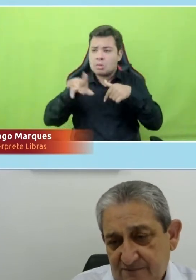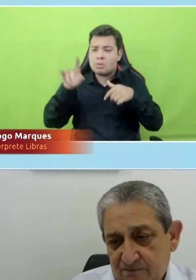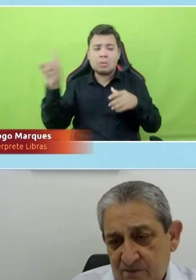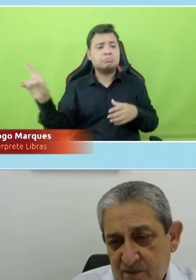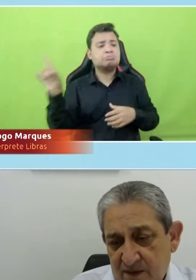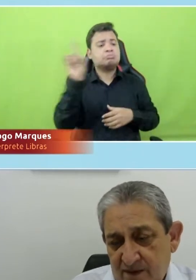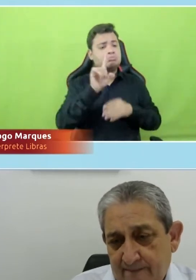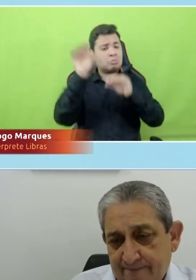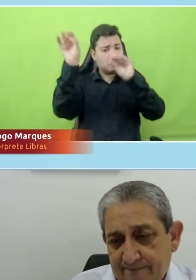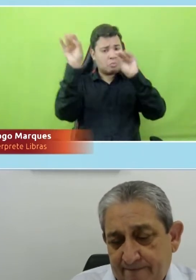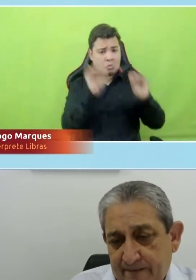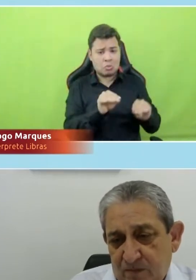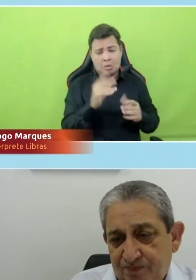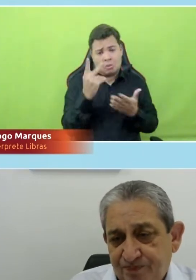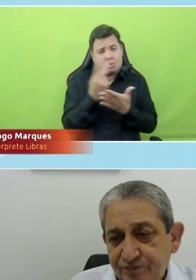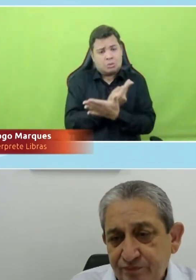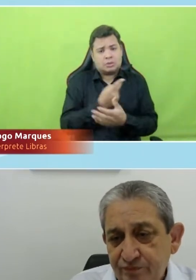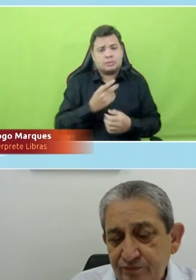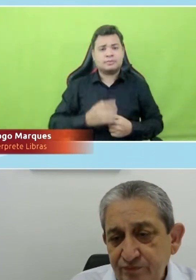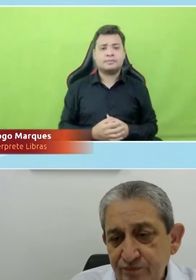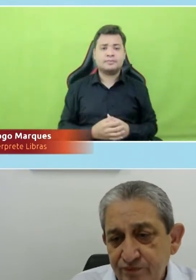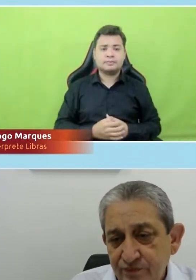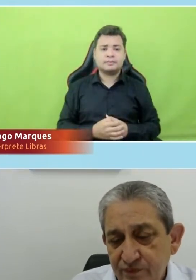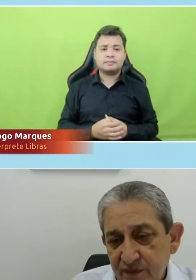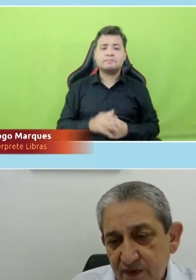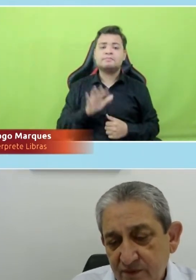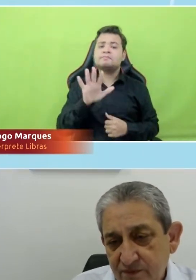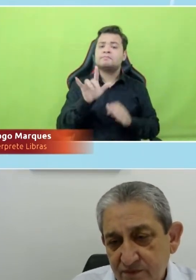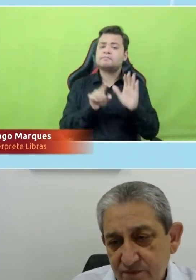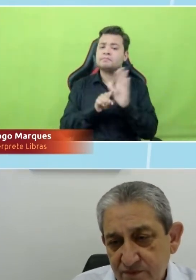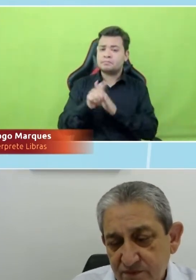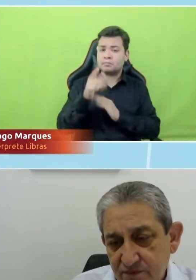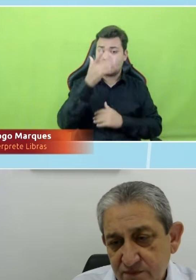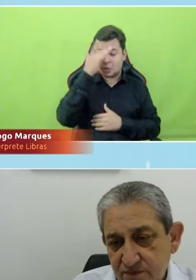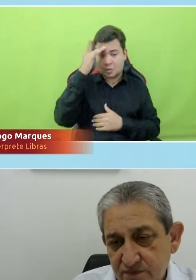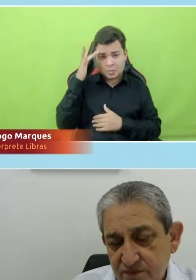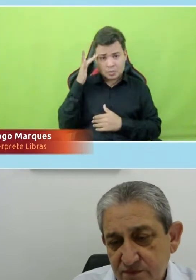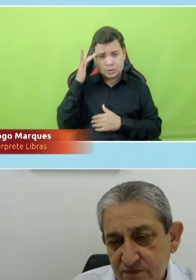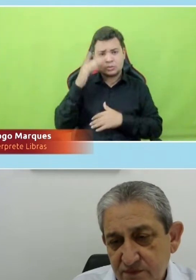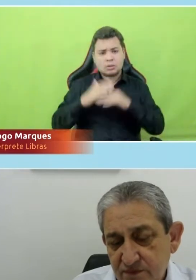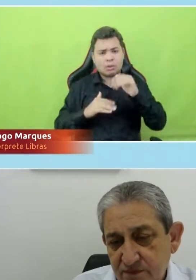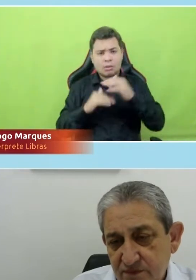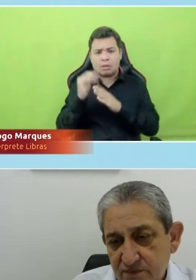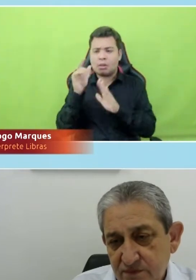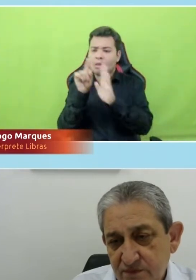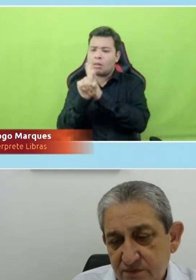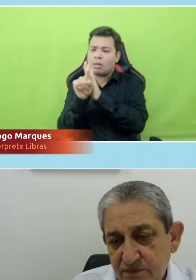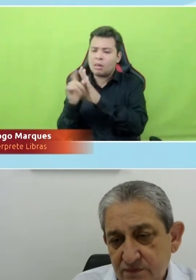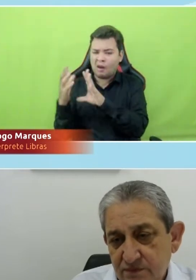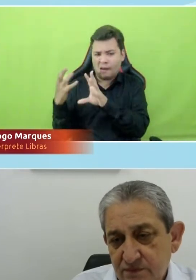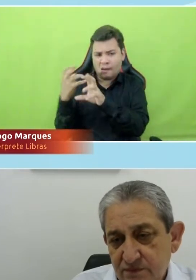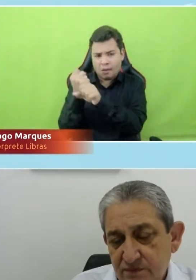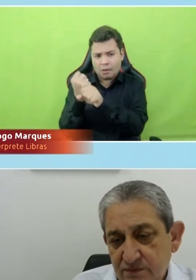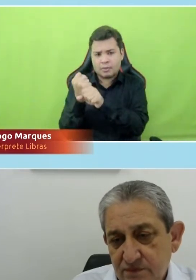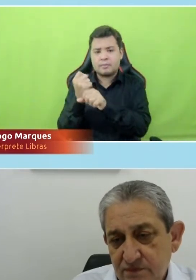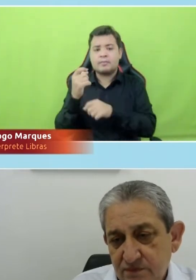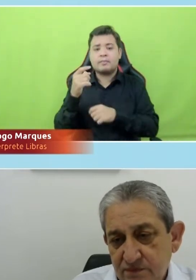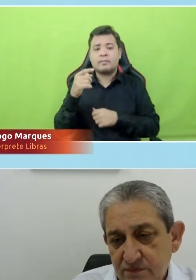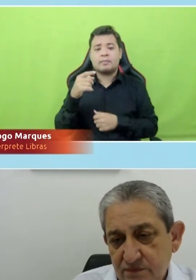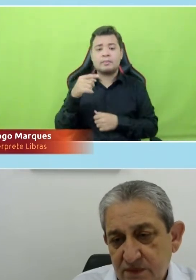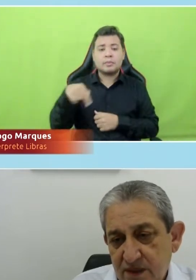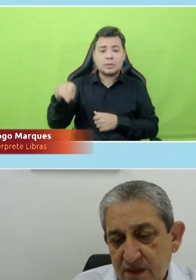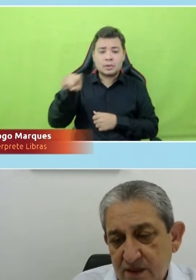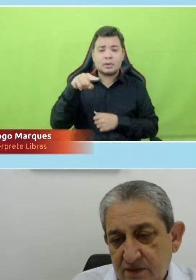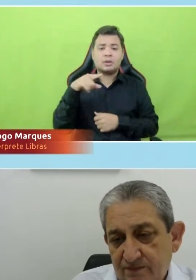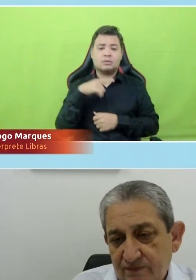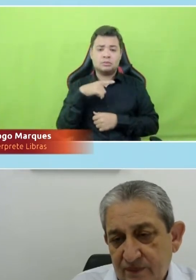deles. E os recenseadores que vão aplicar esses questionários, né, específicos nessas regiões, eles receberam alguma preparação para